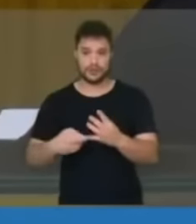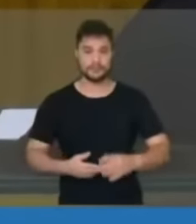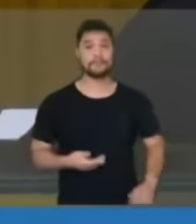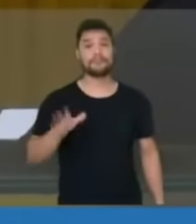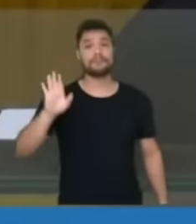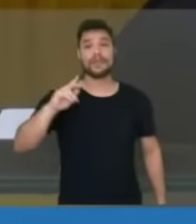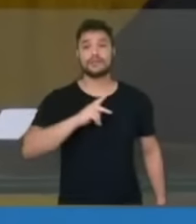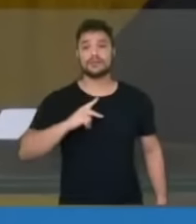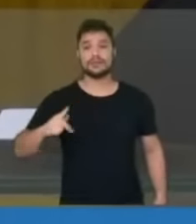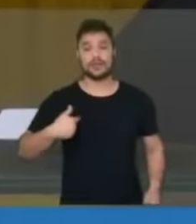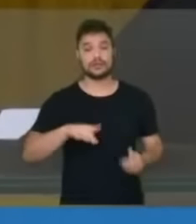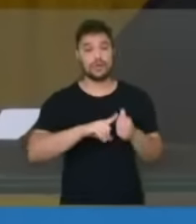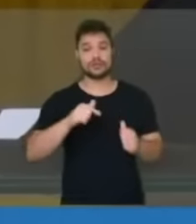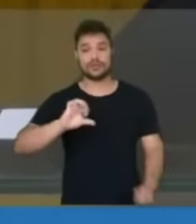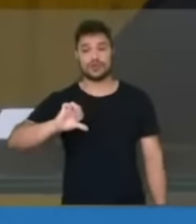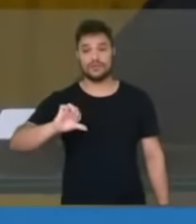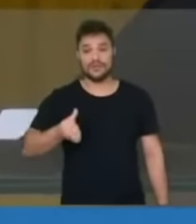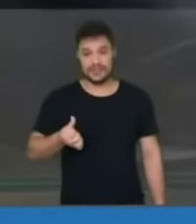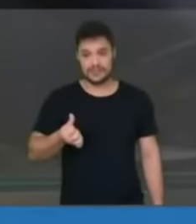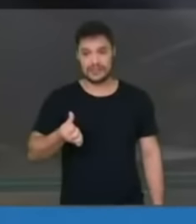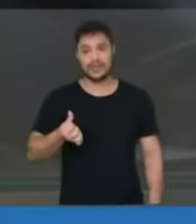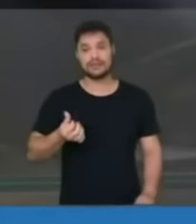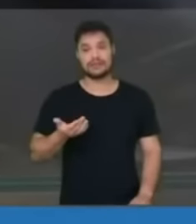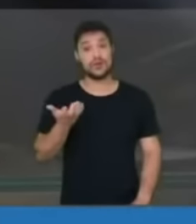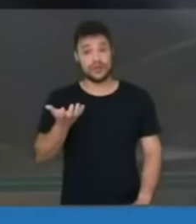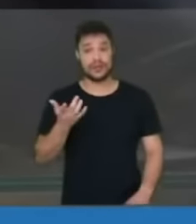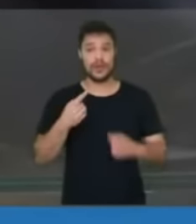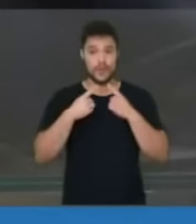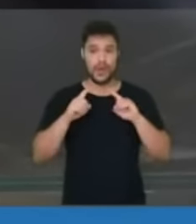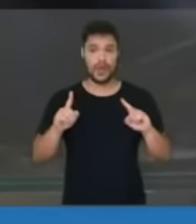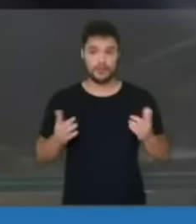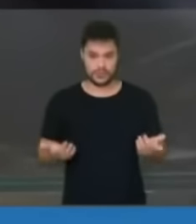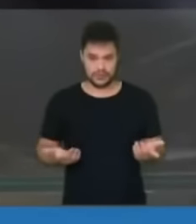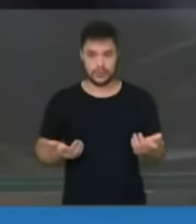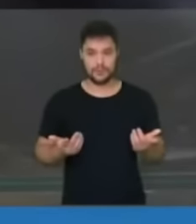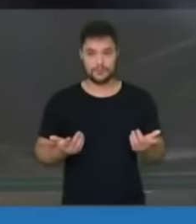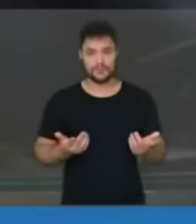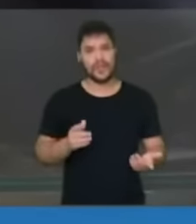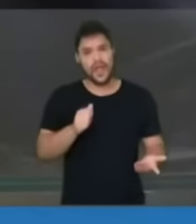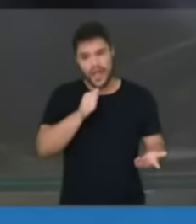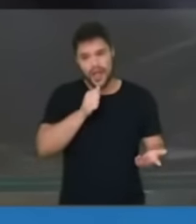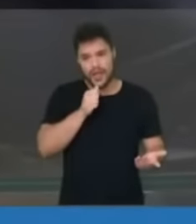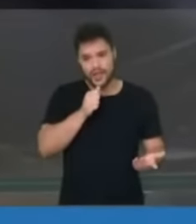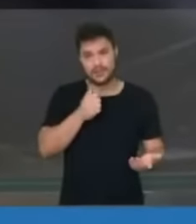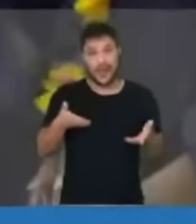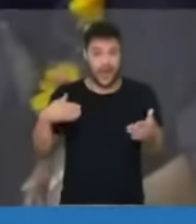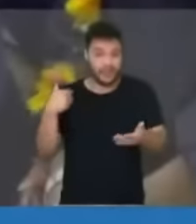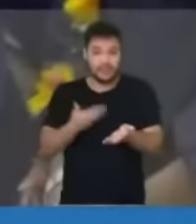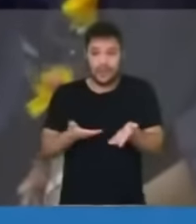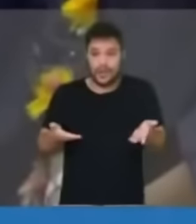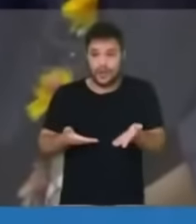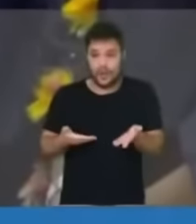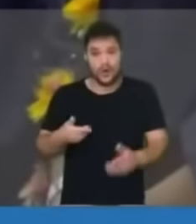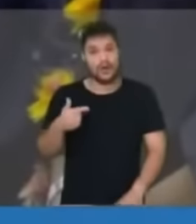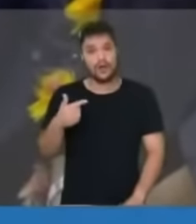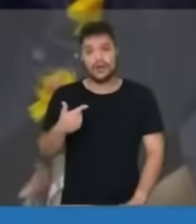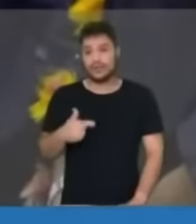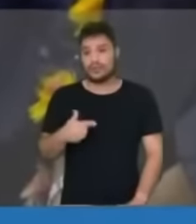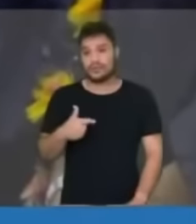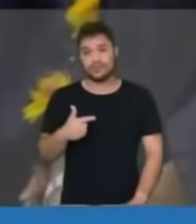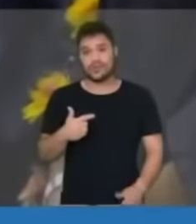Presidente, com base no artigo 96, registrar uma reclamação. Ainda, até o presente momento, não está disponível